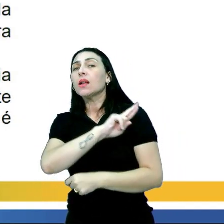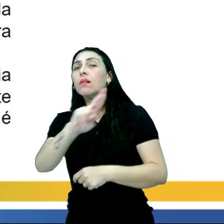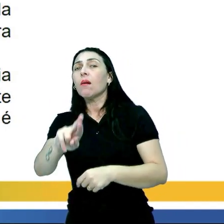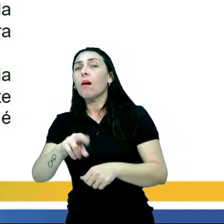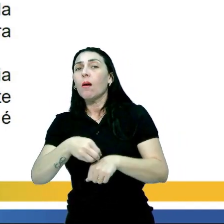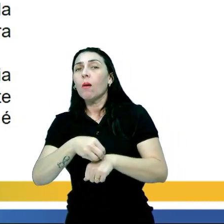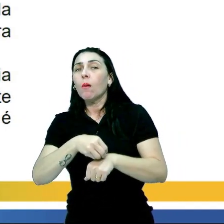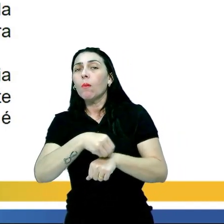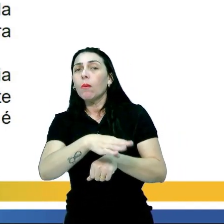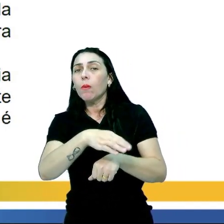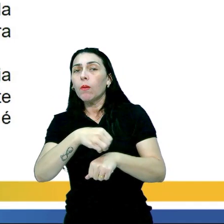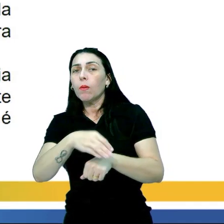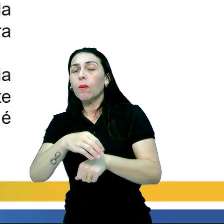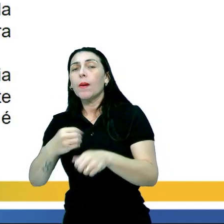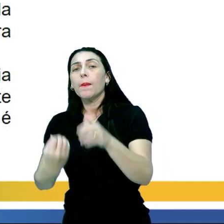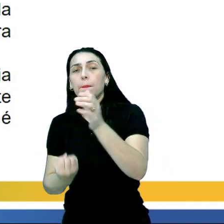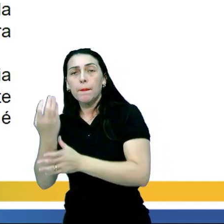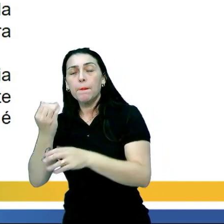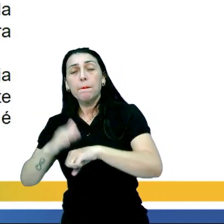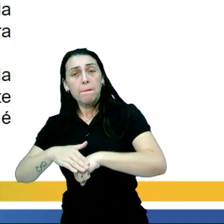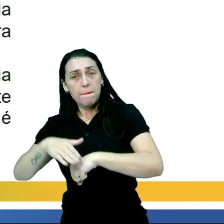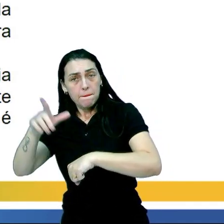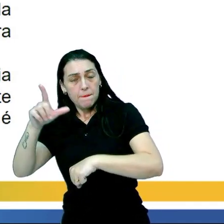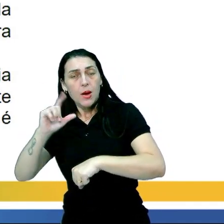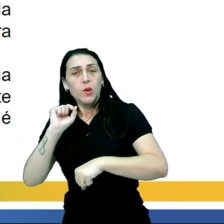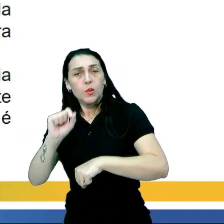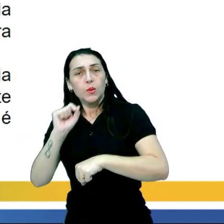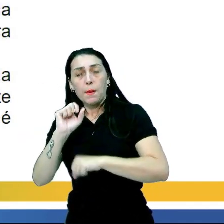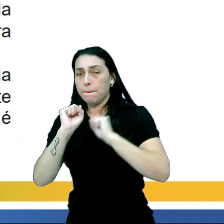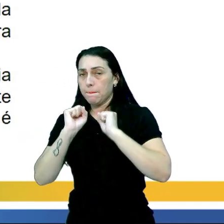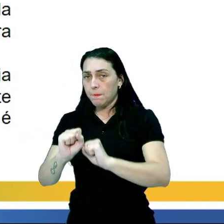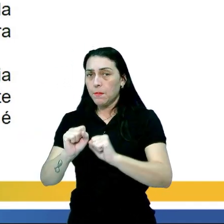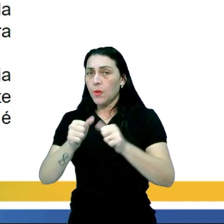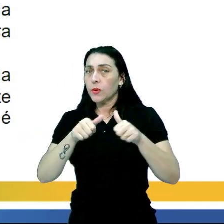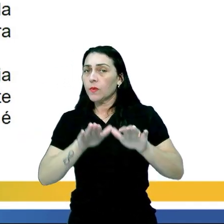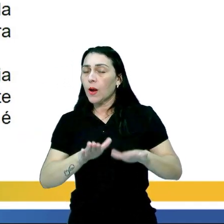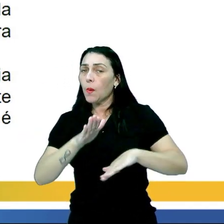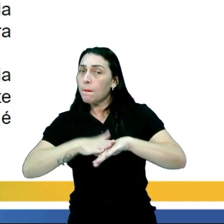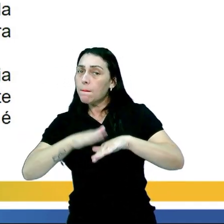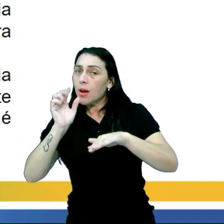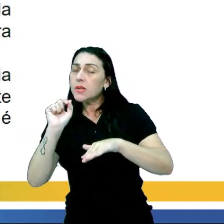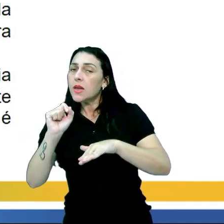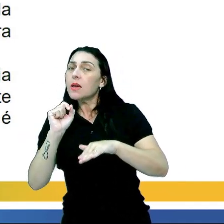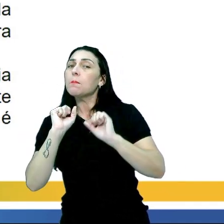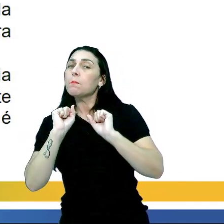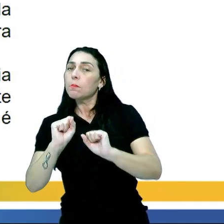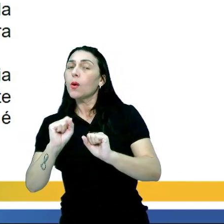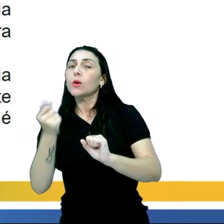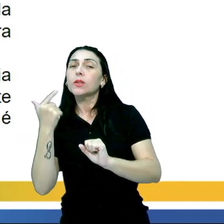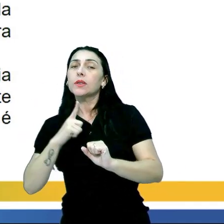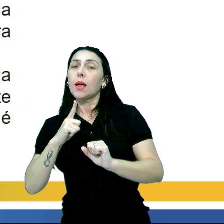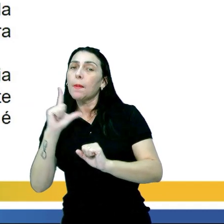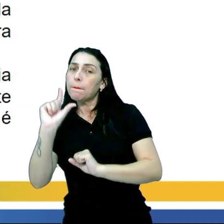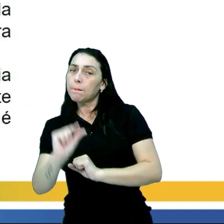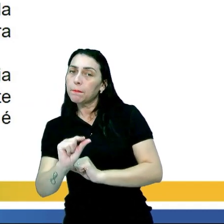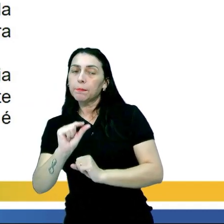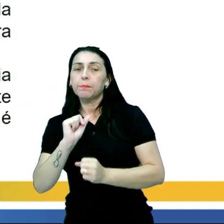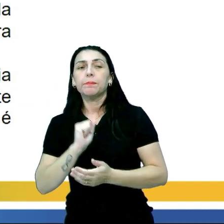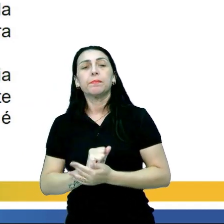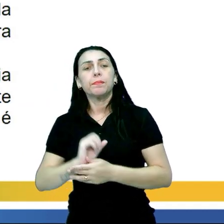a produção é quem mais ou menos vai determinar quem pode ficar com mais e quem pode ficar com